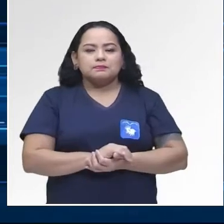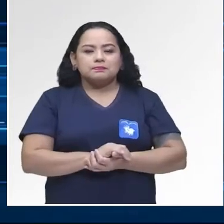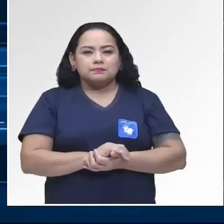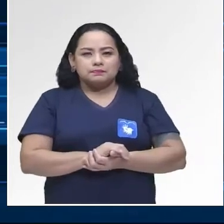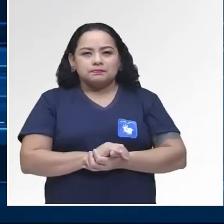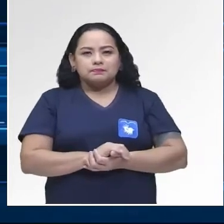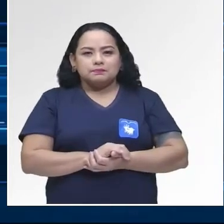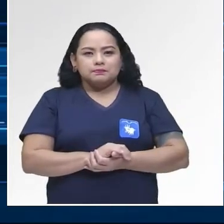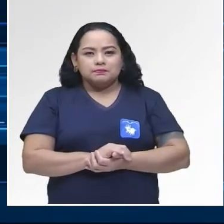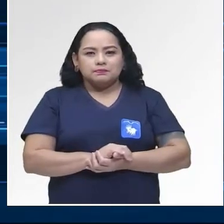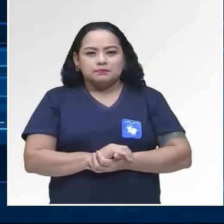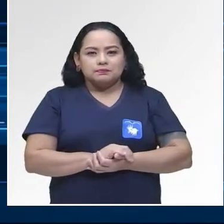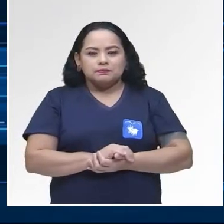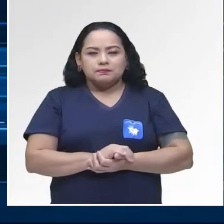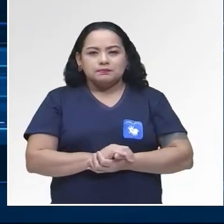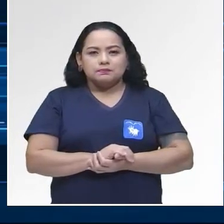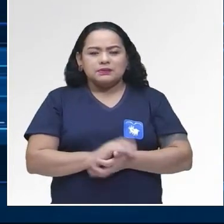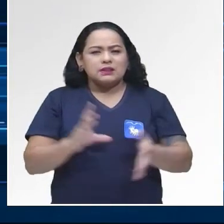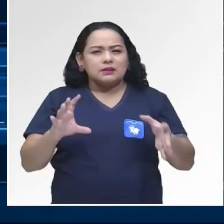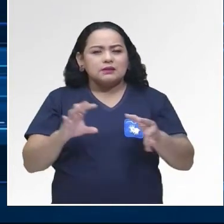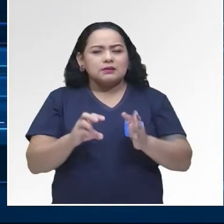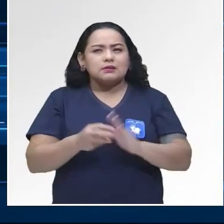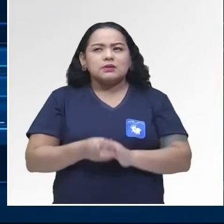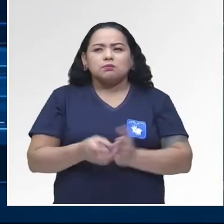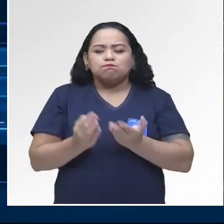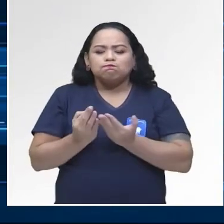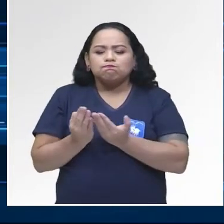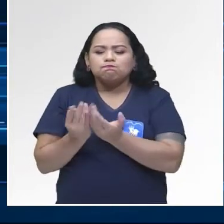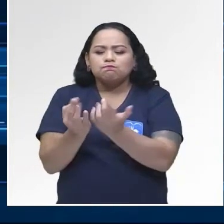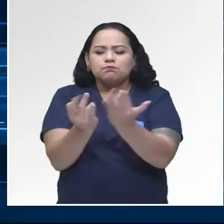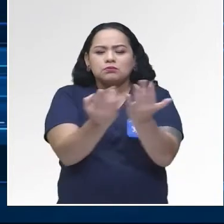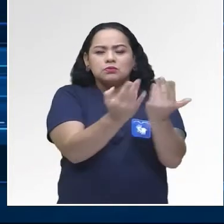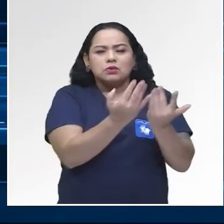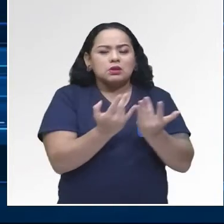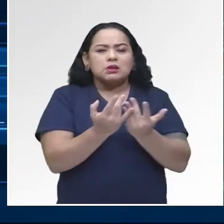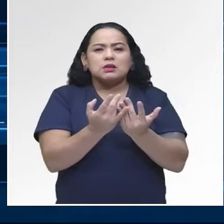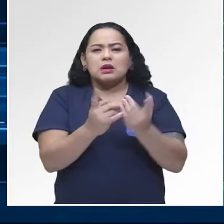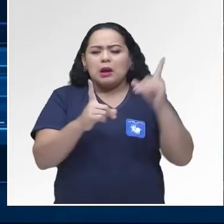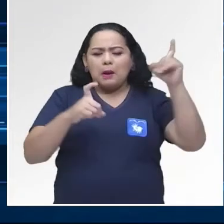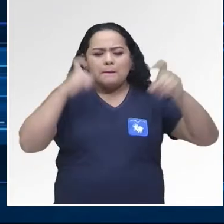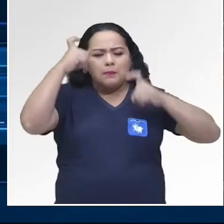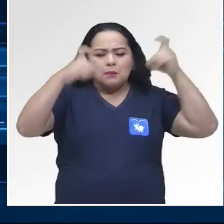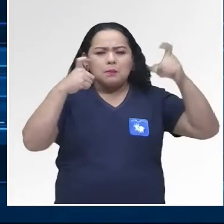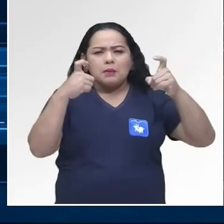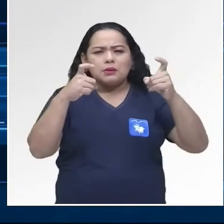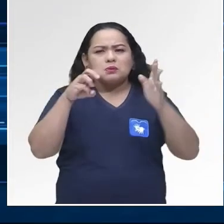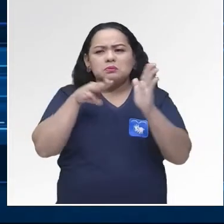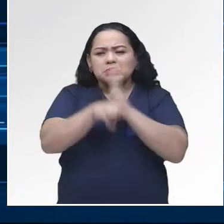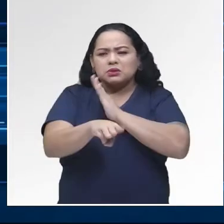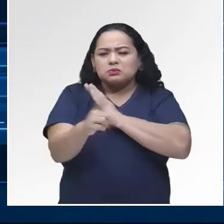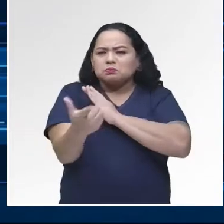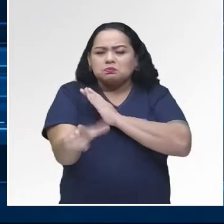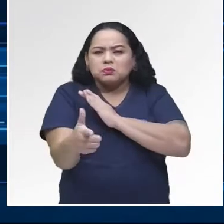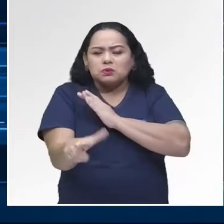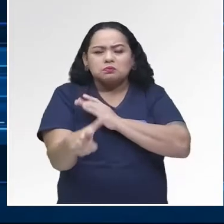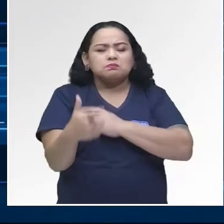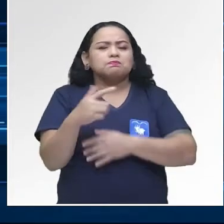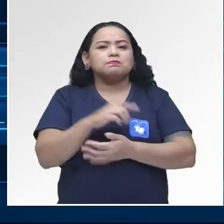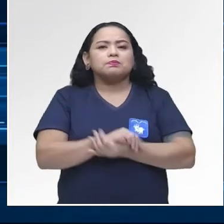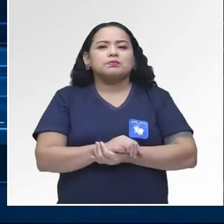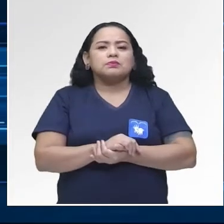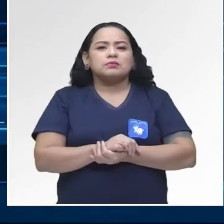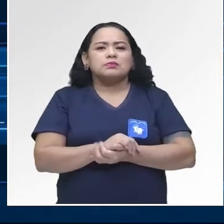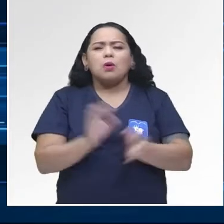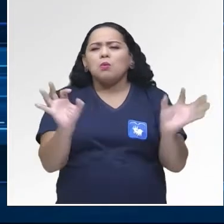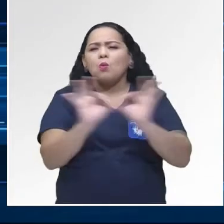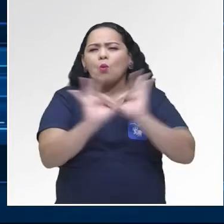Então, o senso comum, ele não está preocupado com o método, com nenhum tipo